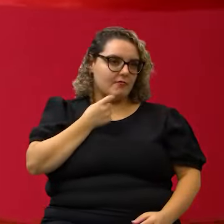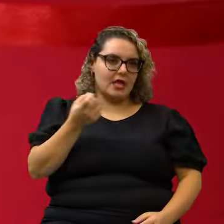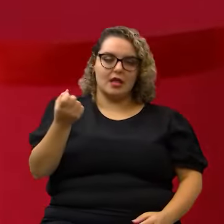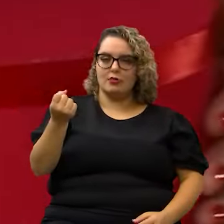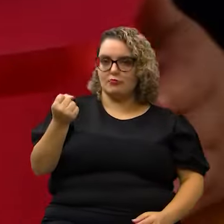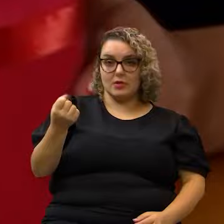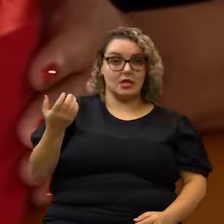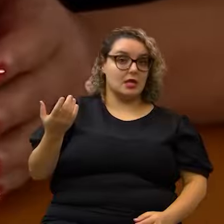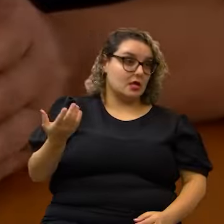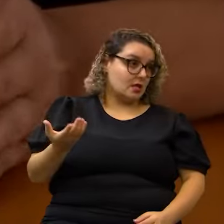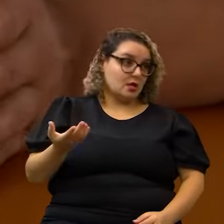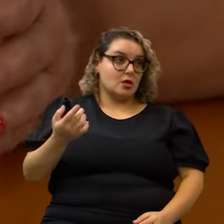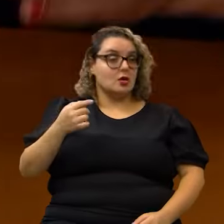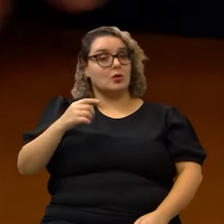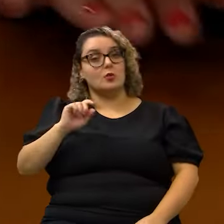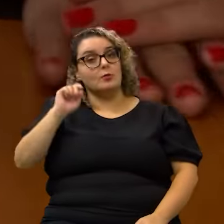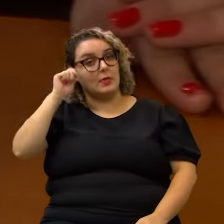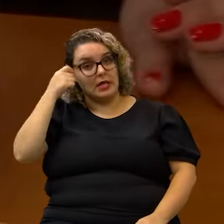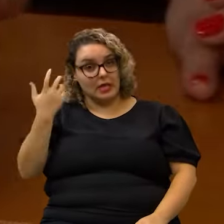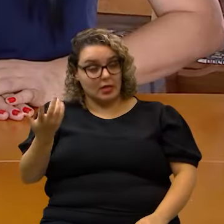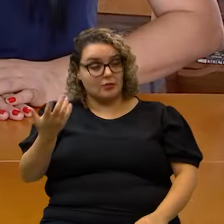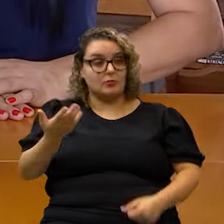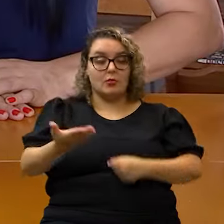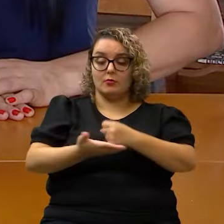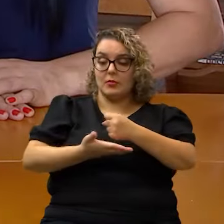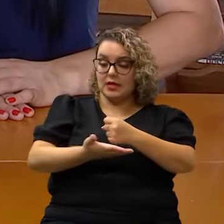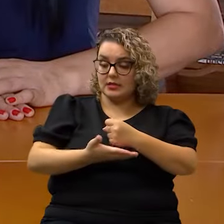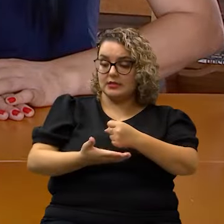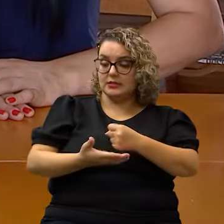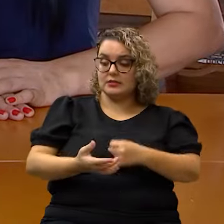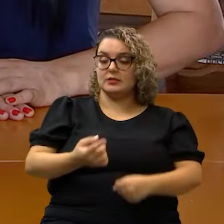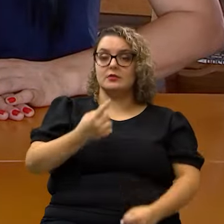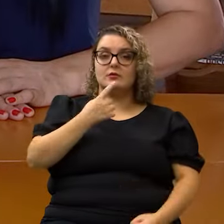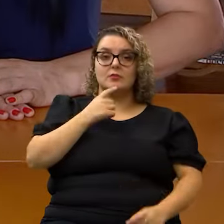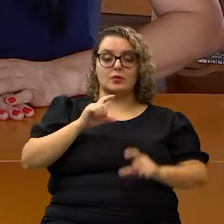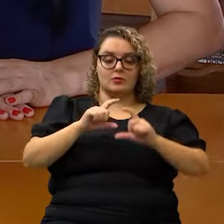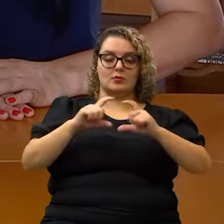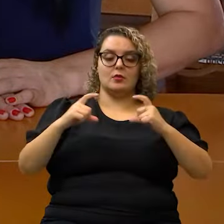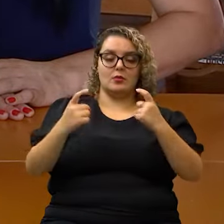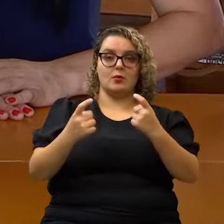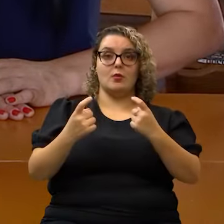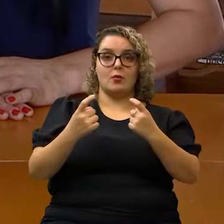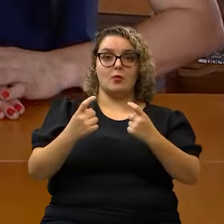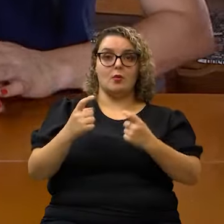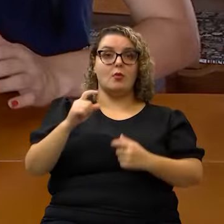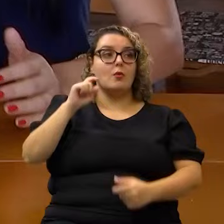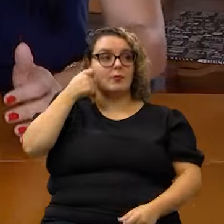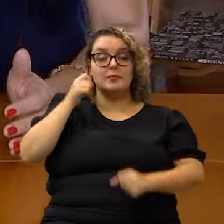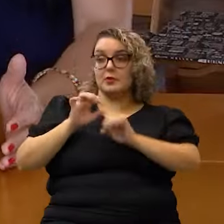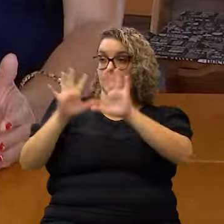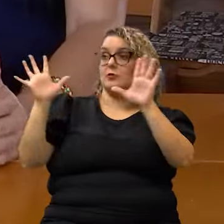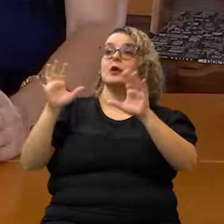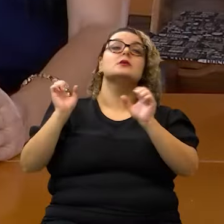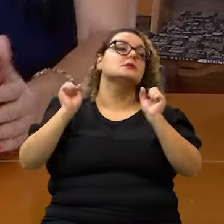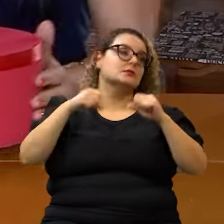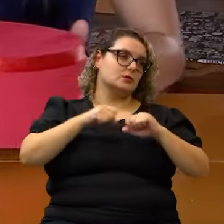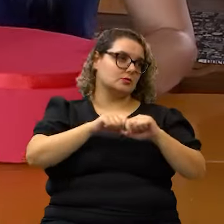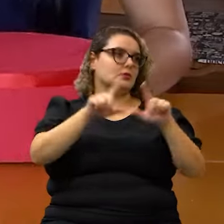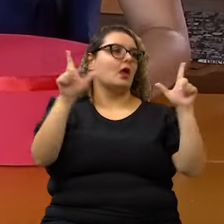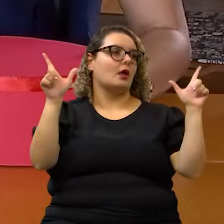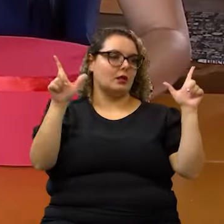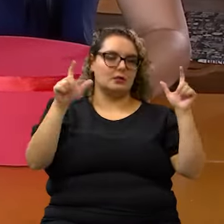branco, como eu fiz essa base vermelha, aqui eu vou colocar o preto, que vai dar um aqui, destaque. Vai dar um